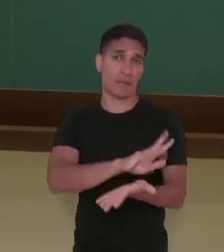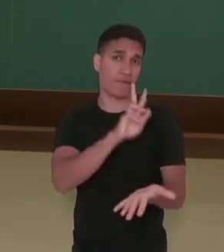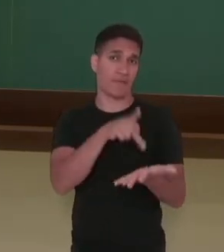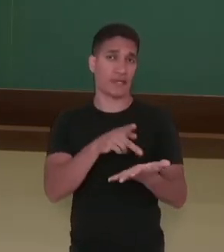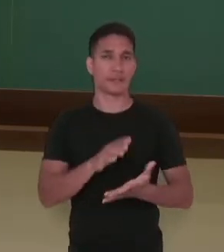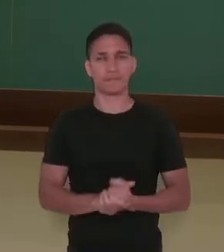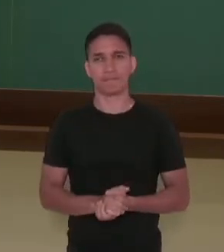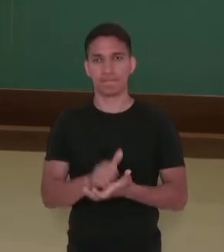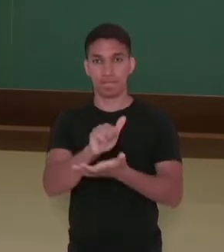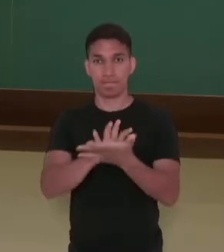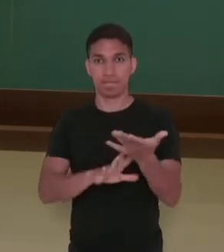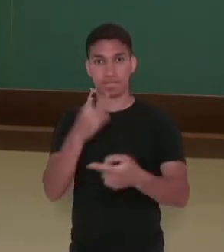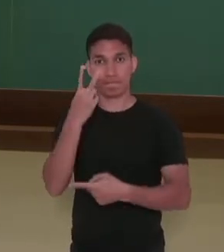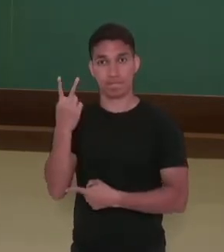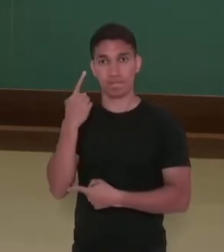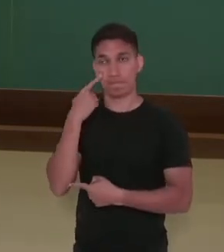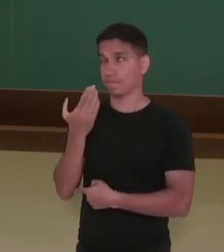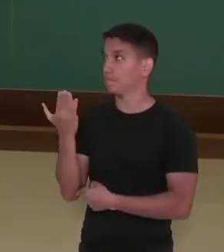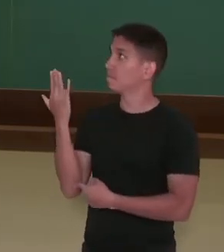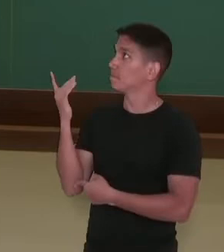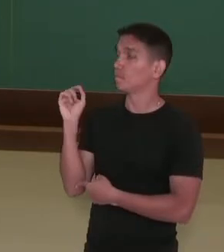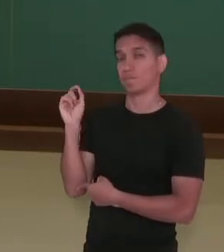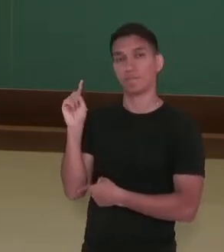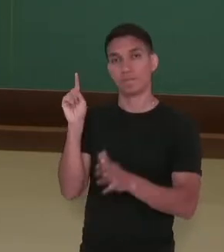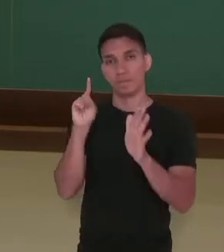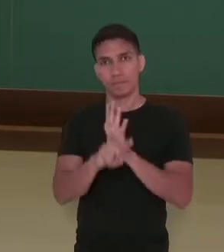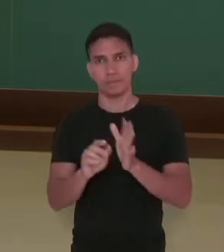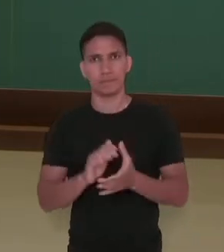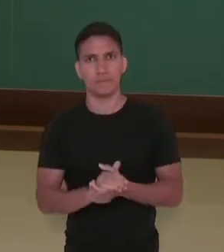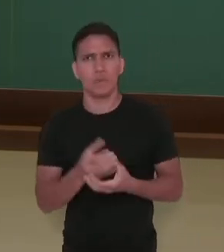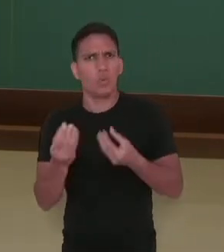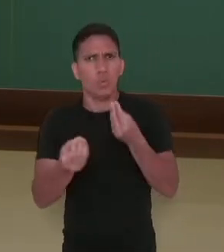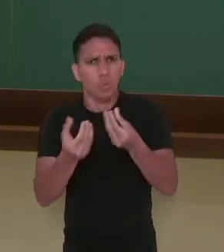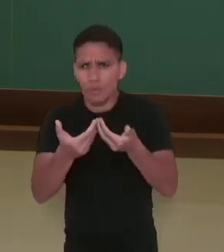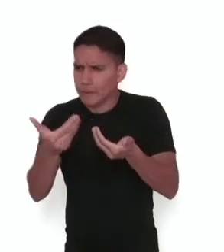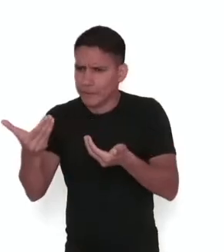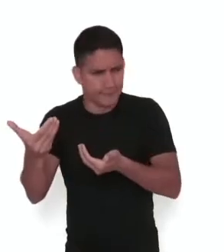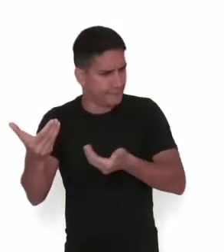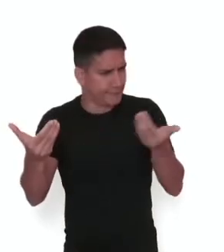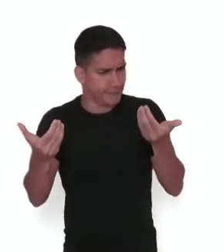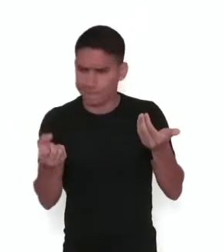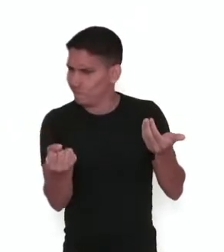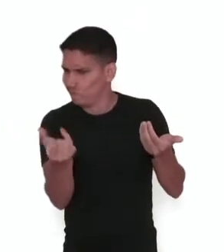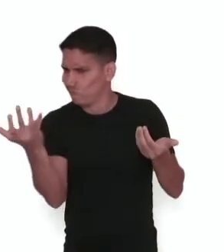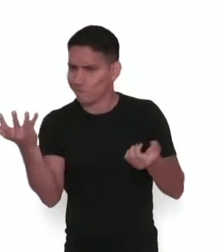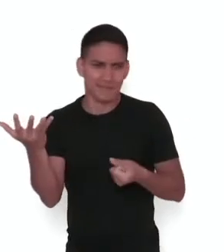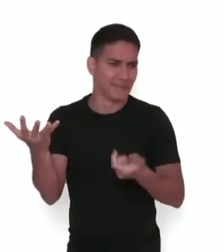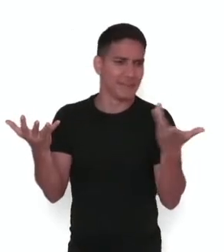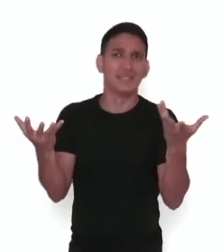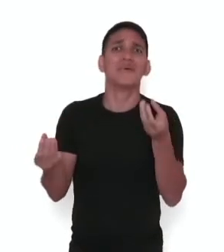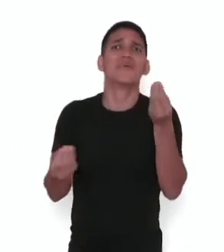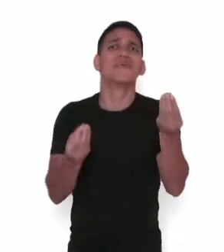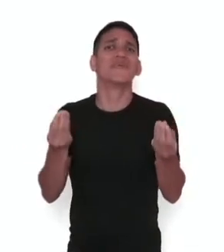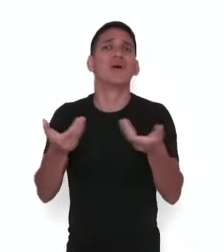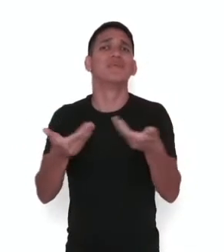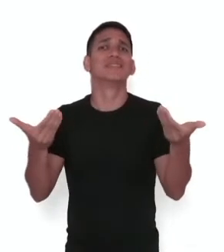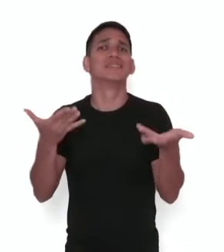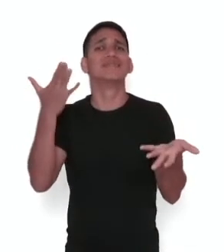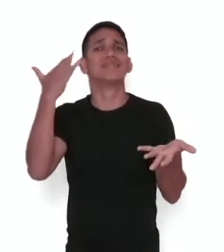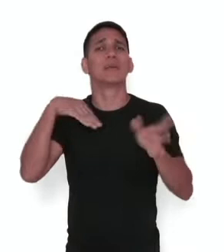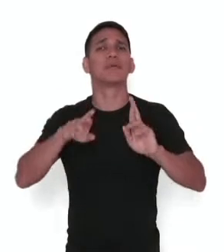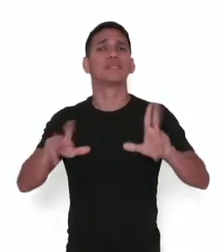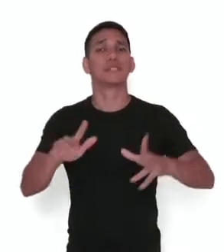segunda questão que nós vemos aqui, ó, como distinguir o volume, né? Tão grande. Então, eu posso colocar,